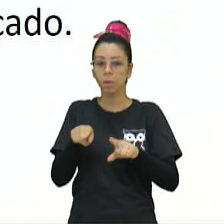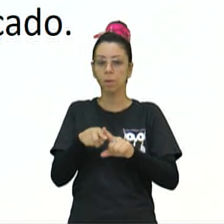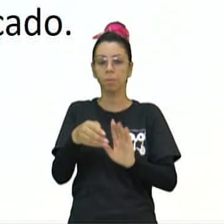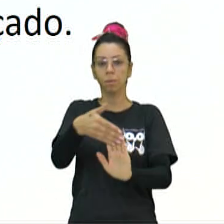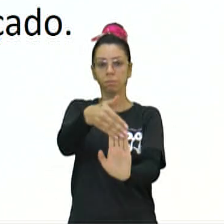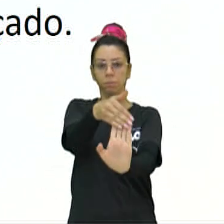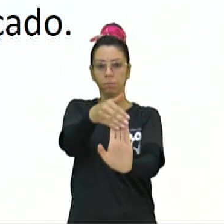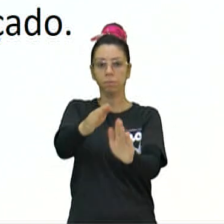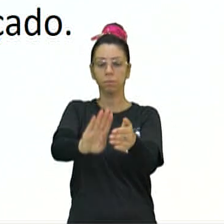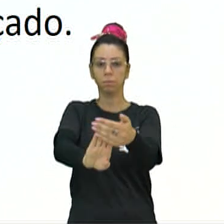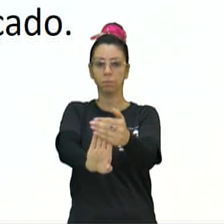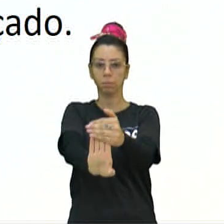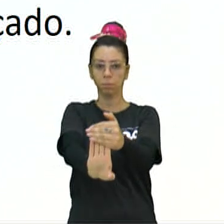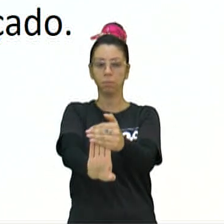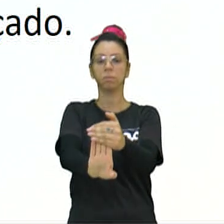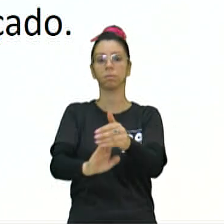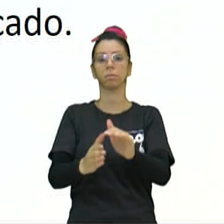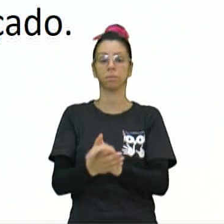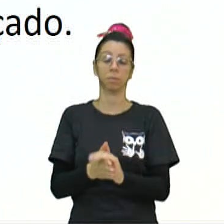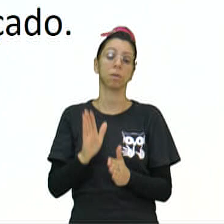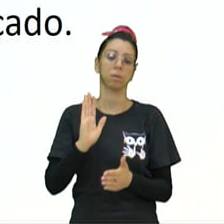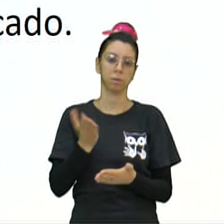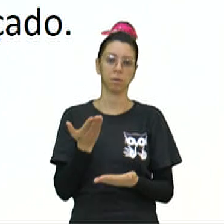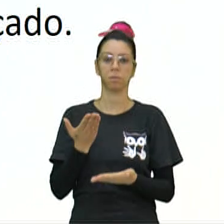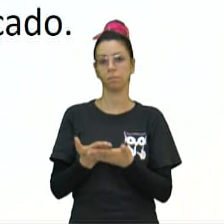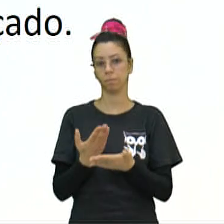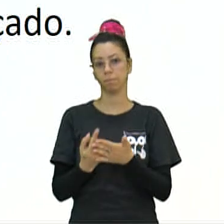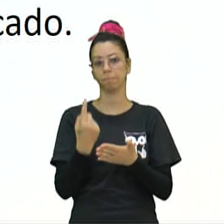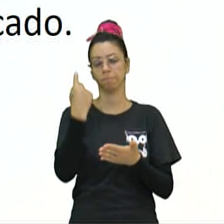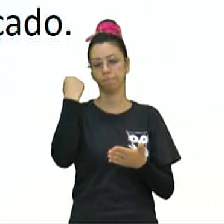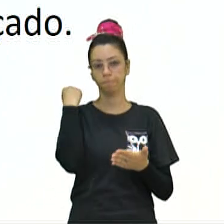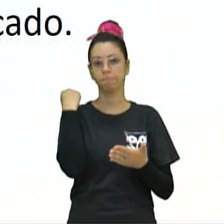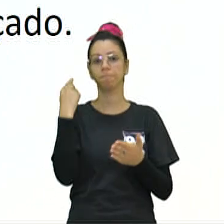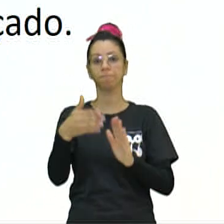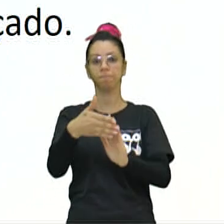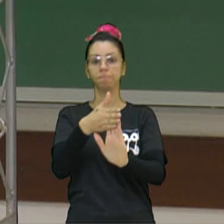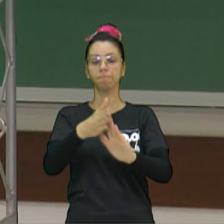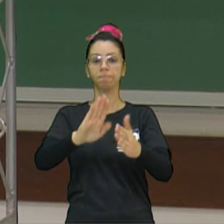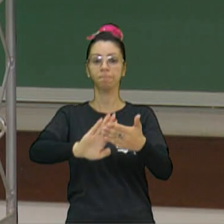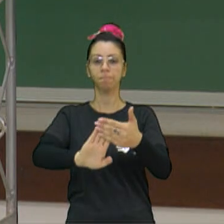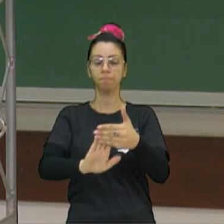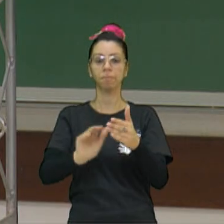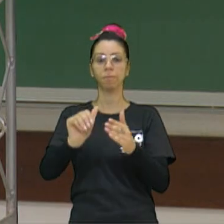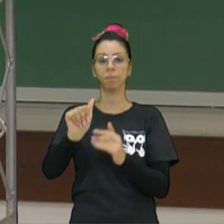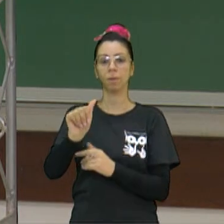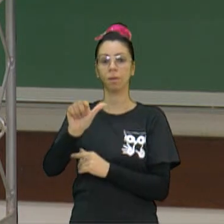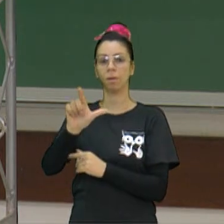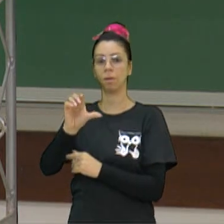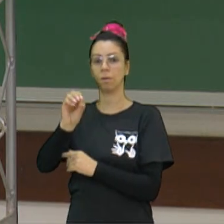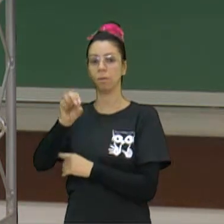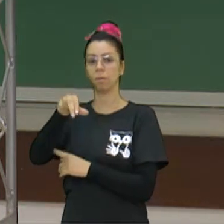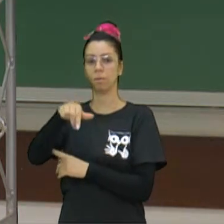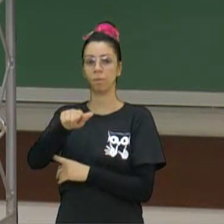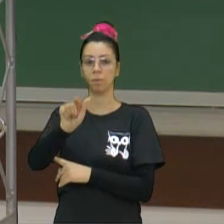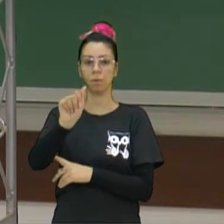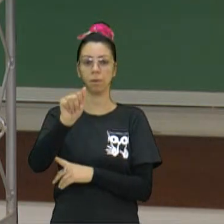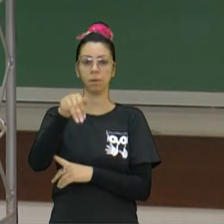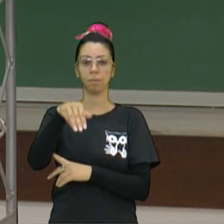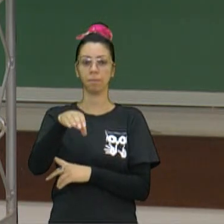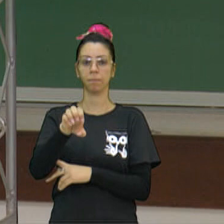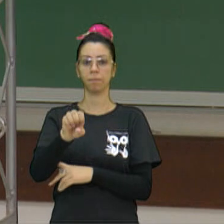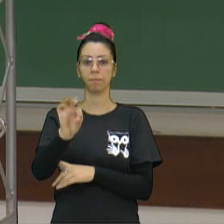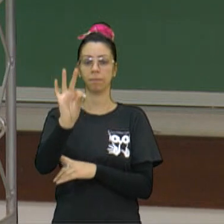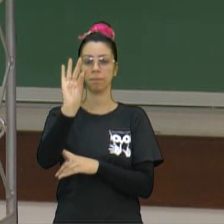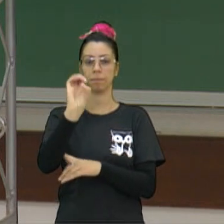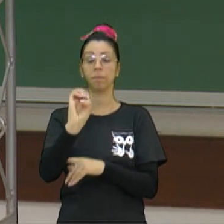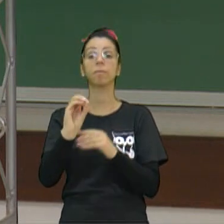alongamento. Então, já tivemos aula sobre alongamento também, né? Então, uma das principais desafios para o praticante do Pilates é o quê? É